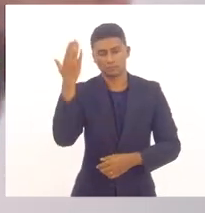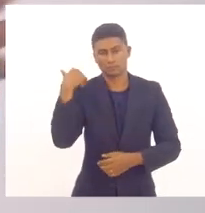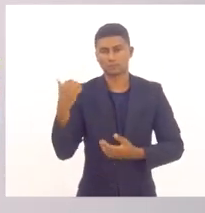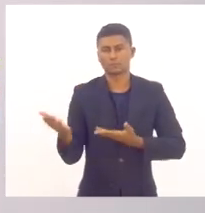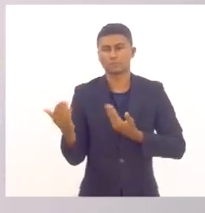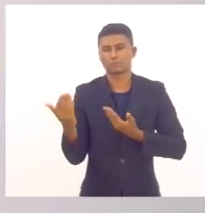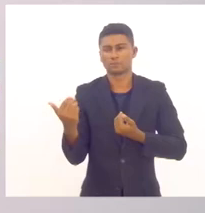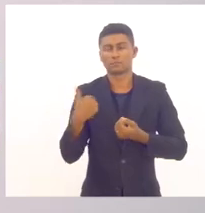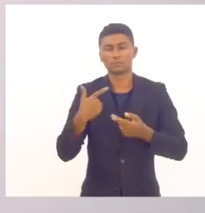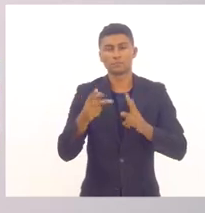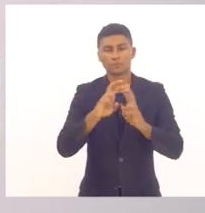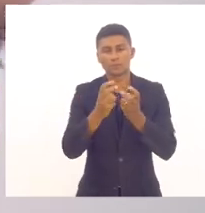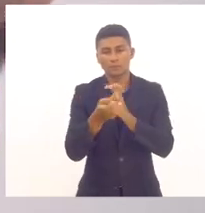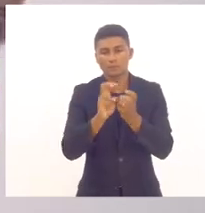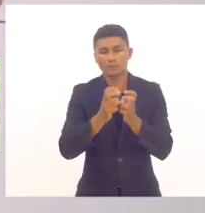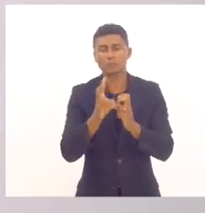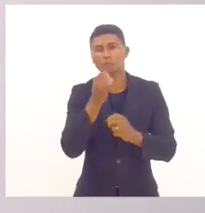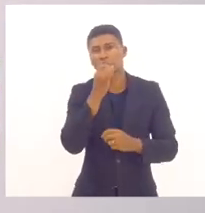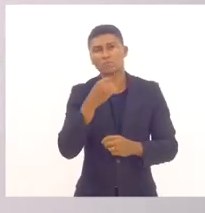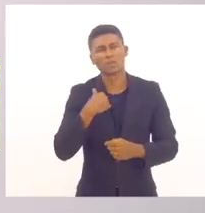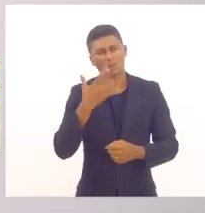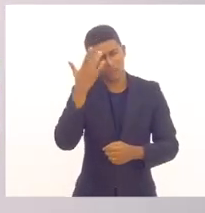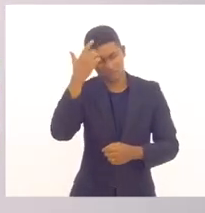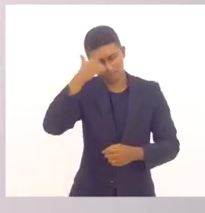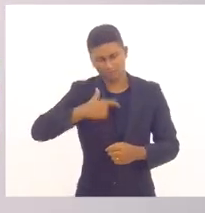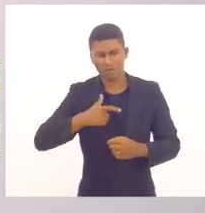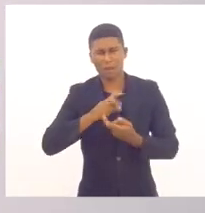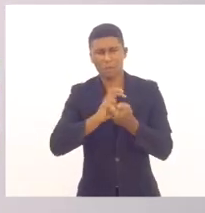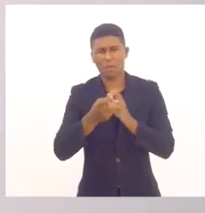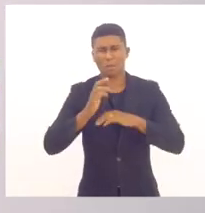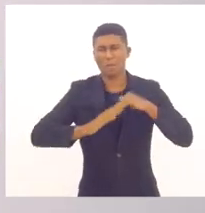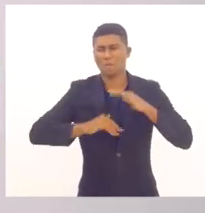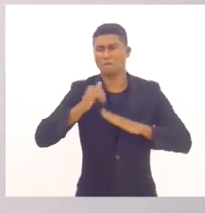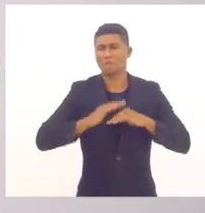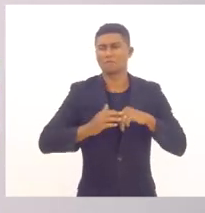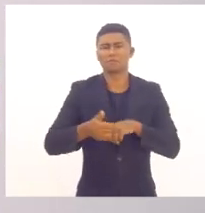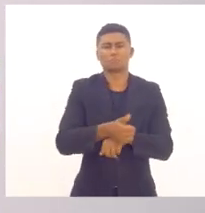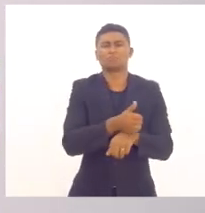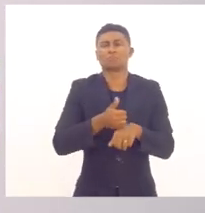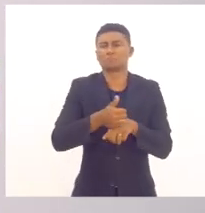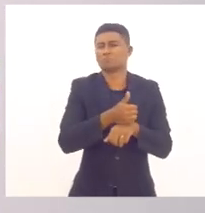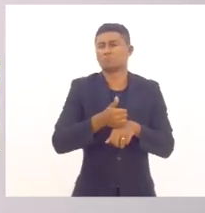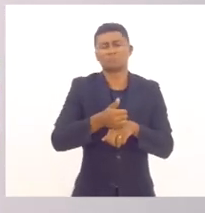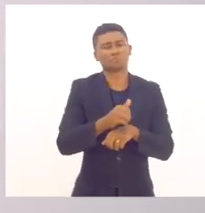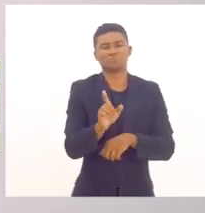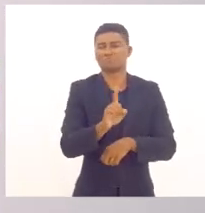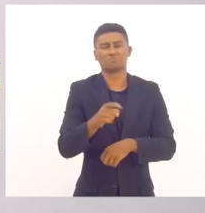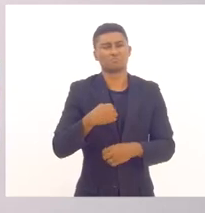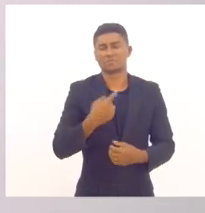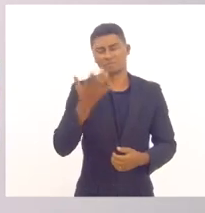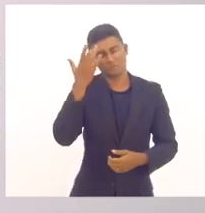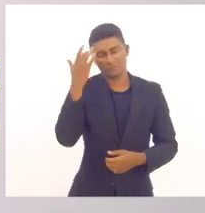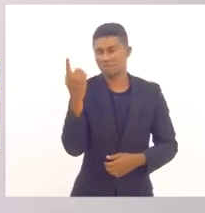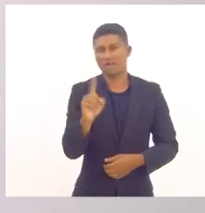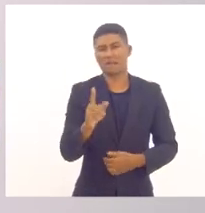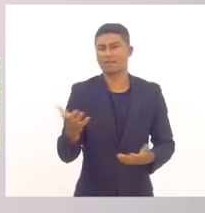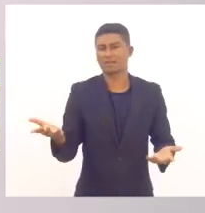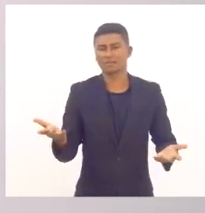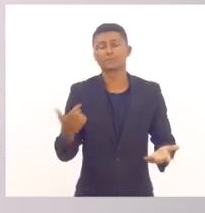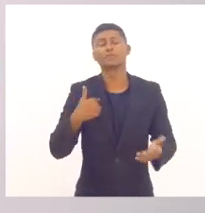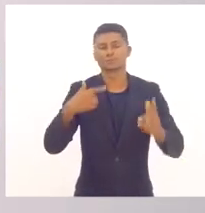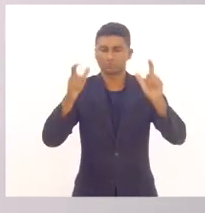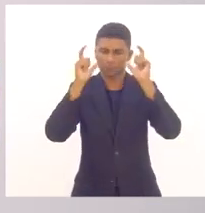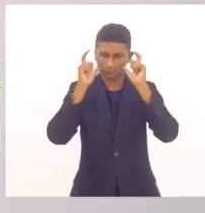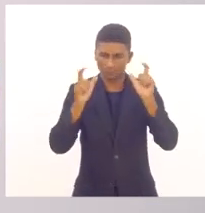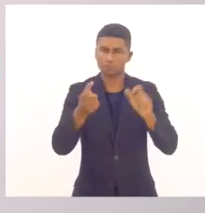feito capoeira e tal, não me considero um capoeirista nem um especialista nisso. Né? Eu, claro, me interessa